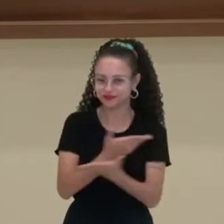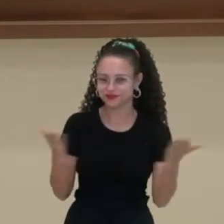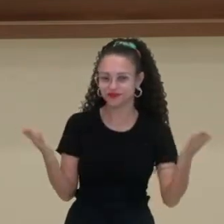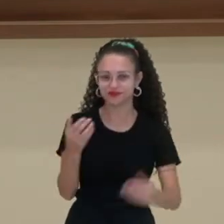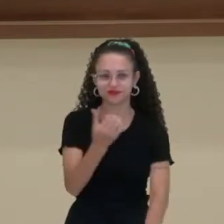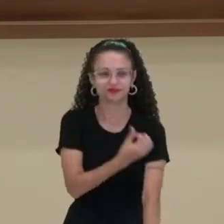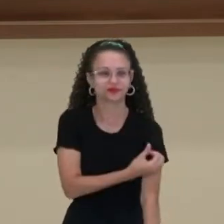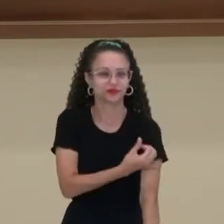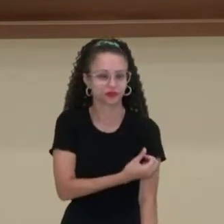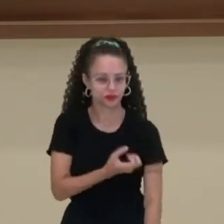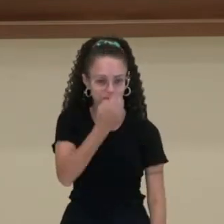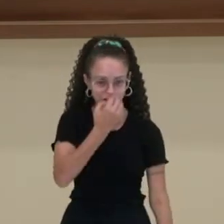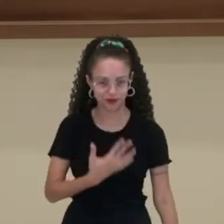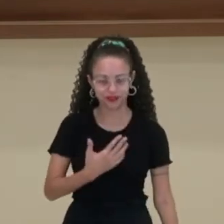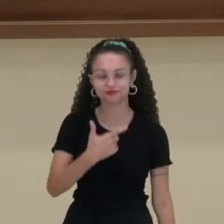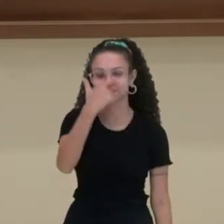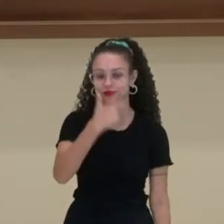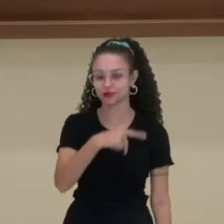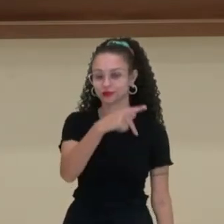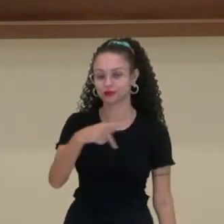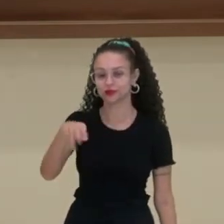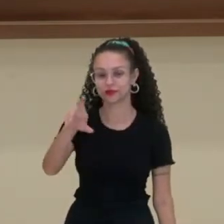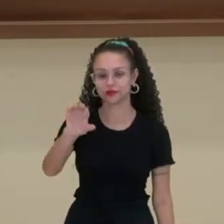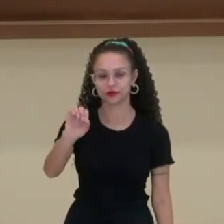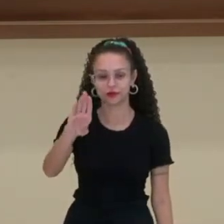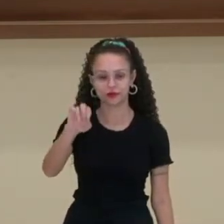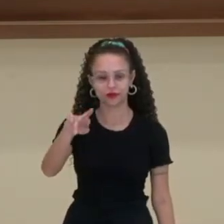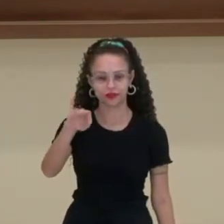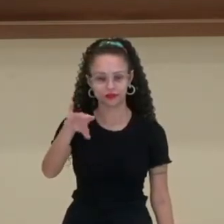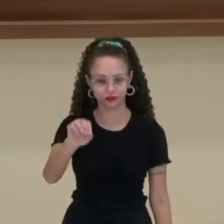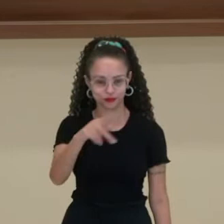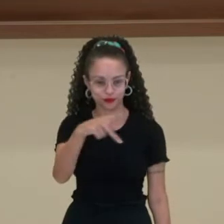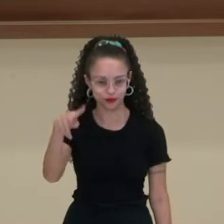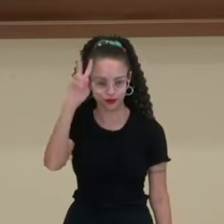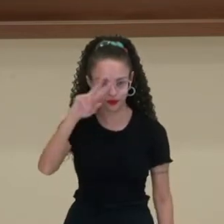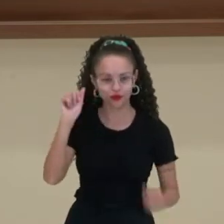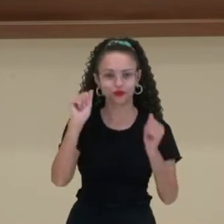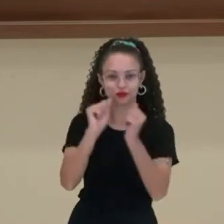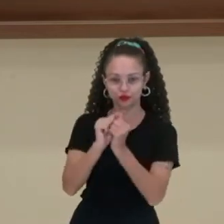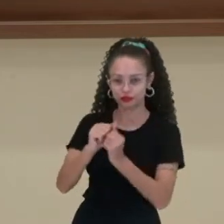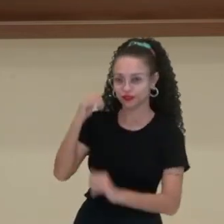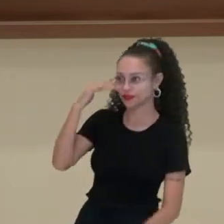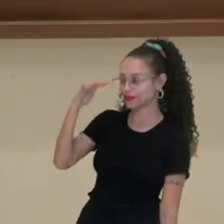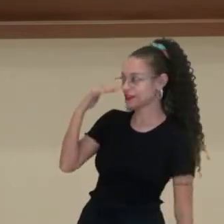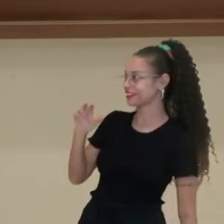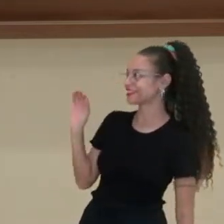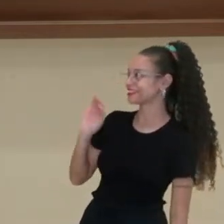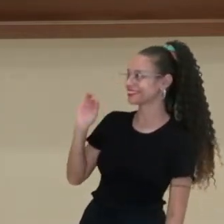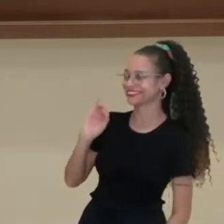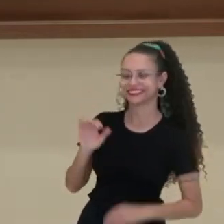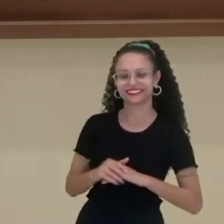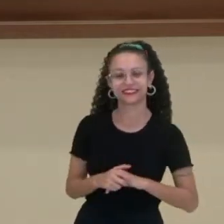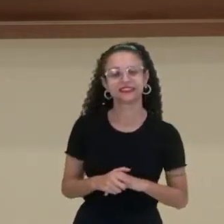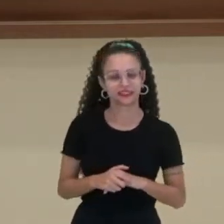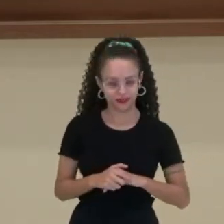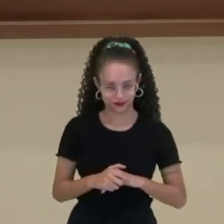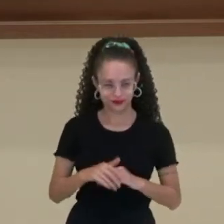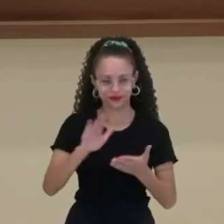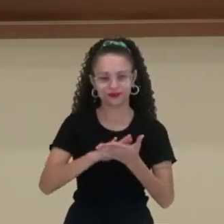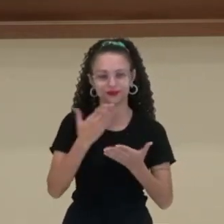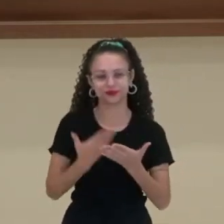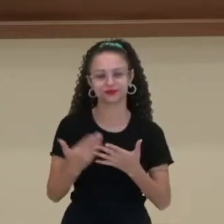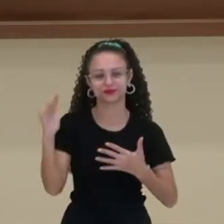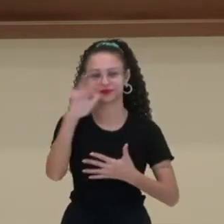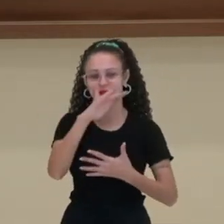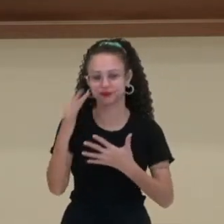Fala, galerinha do sexto ano, tudo bem? Sou o professor Roberto Falcione, professor de História, e junto conosco, a professora Viviana, fazendo a interpretação